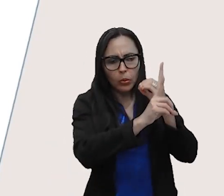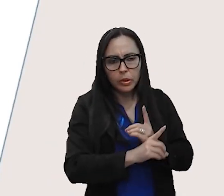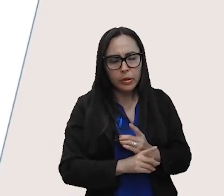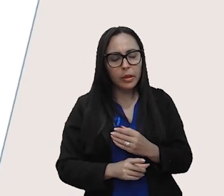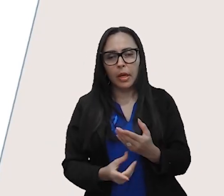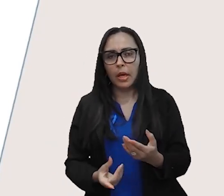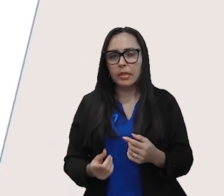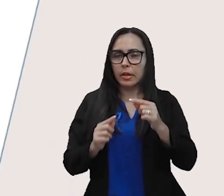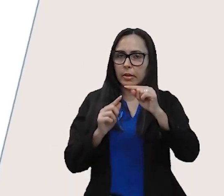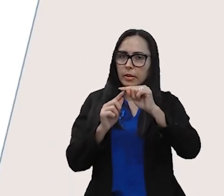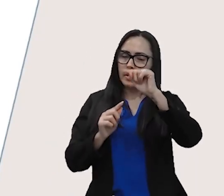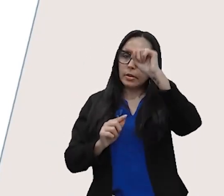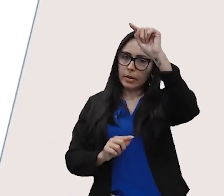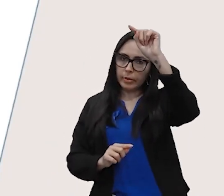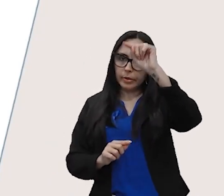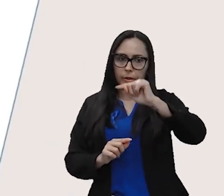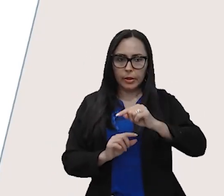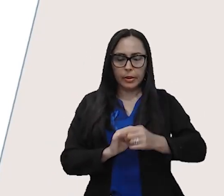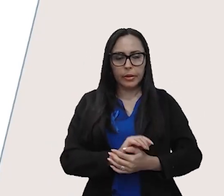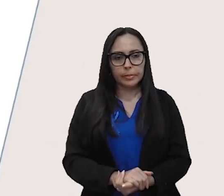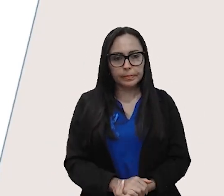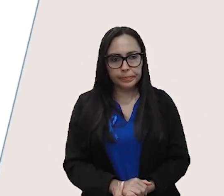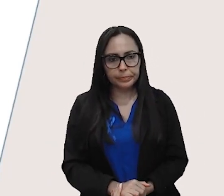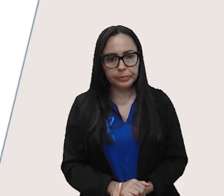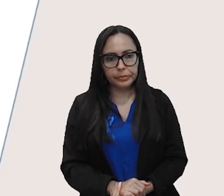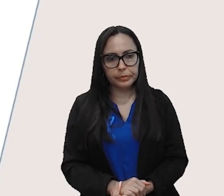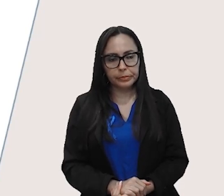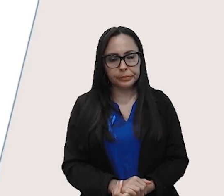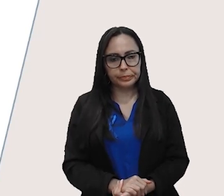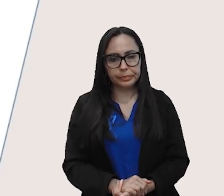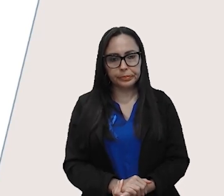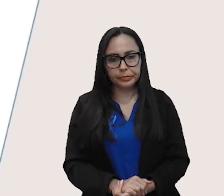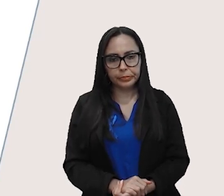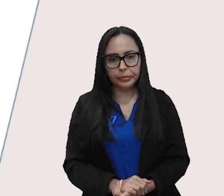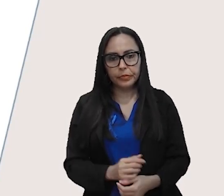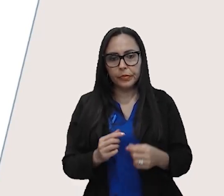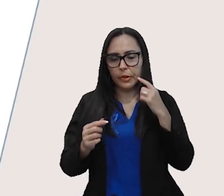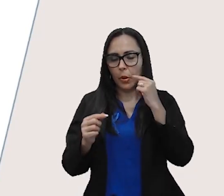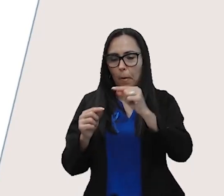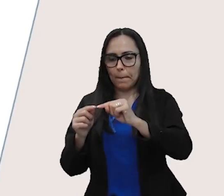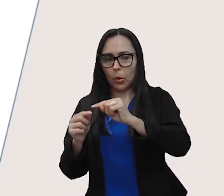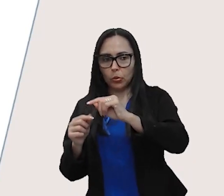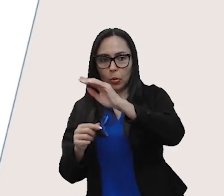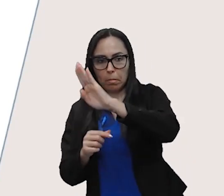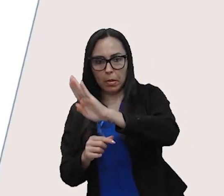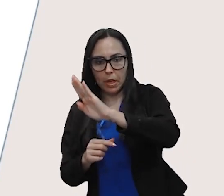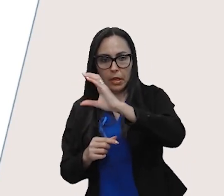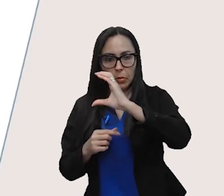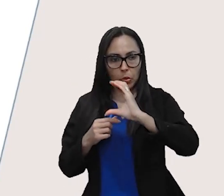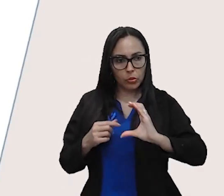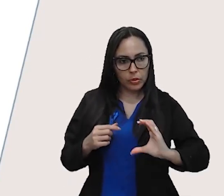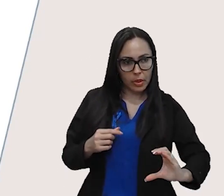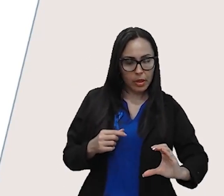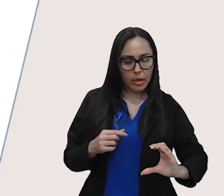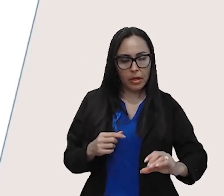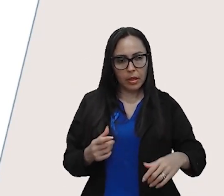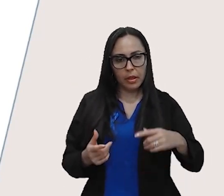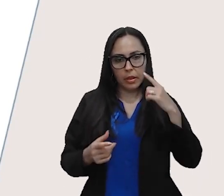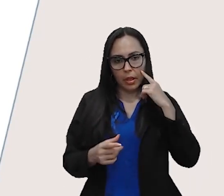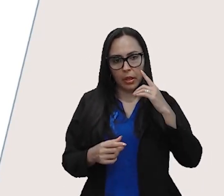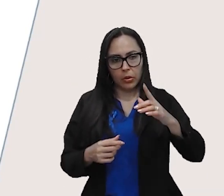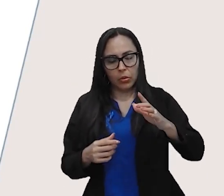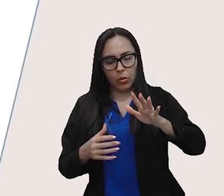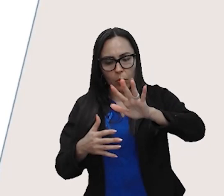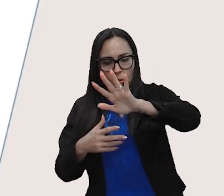intersecção aqui em cima e esse outro ponto de intersecção aqui embaixo, aqui era ponto B e aqui embaixo ponto C, eu tenho uma